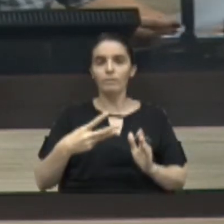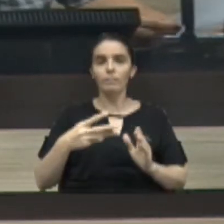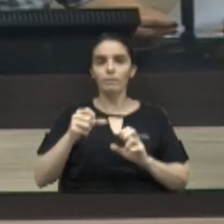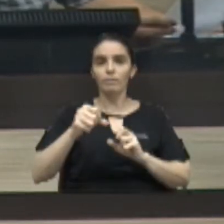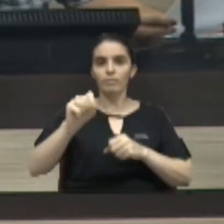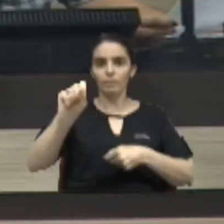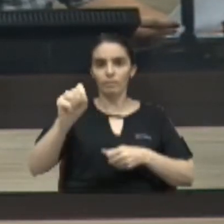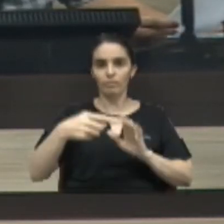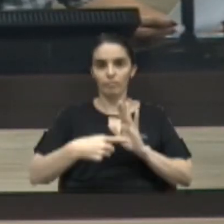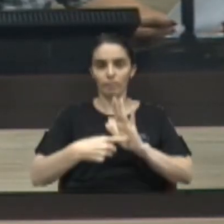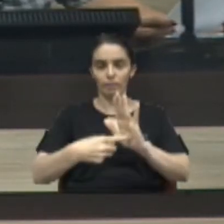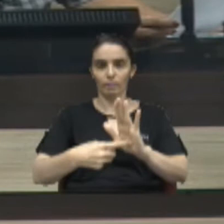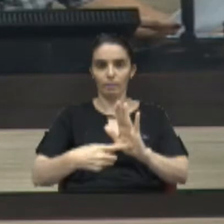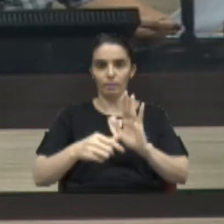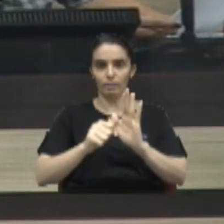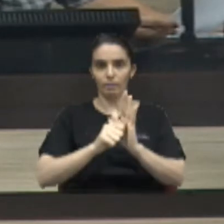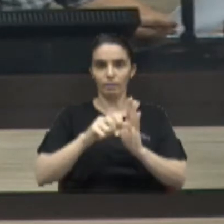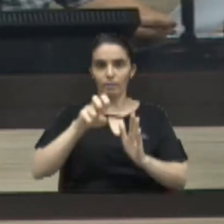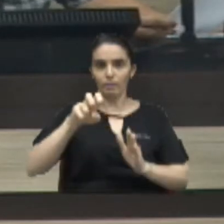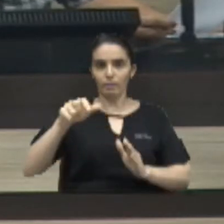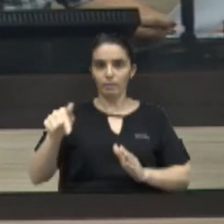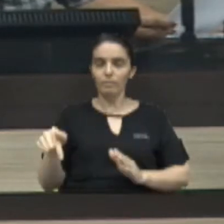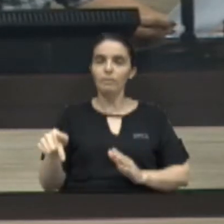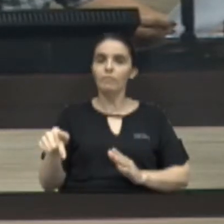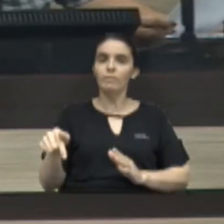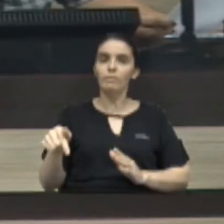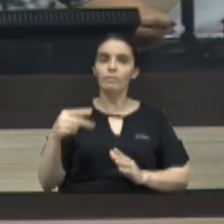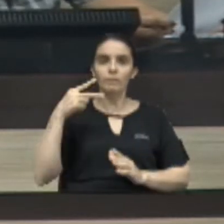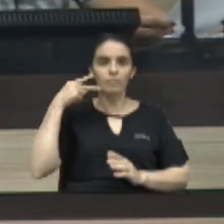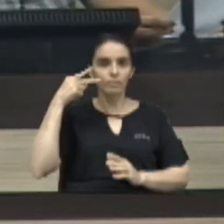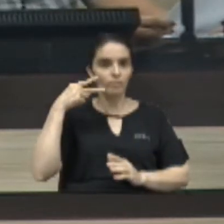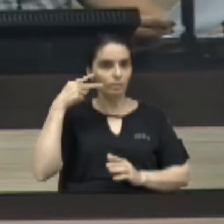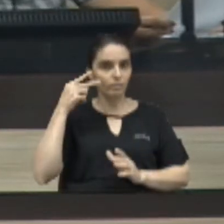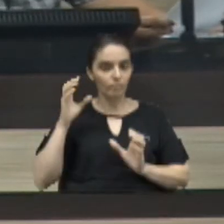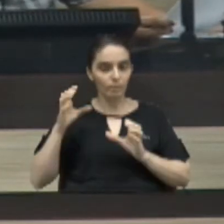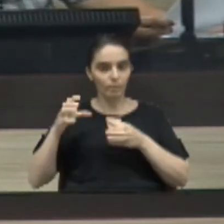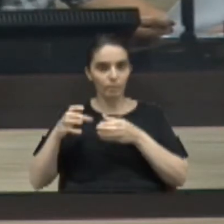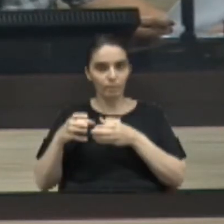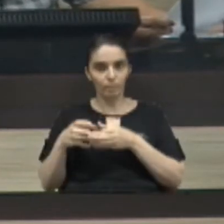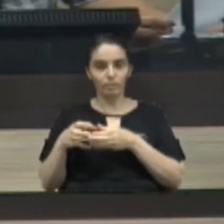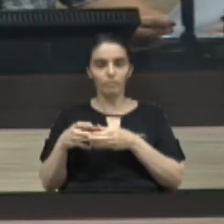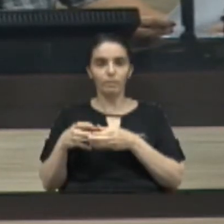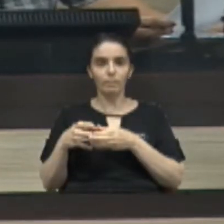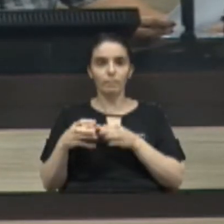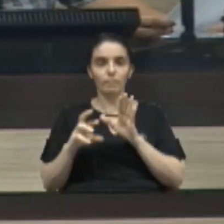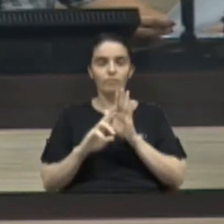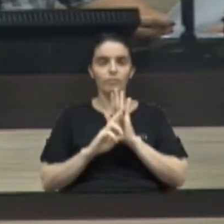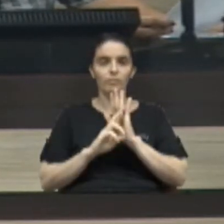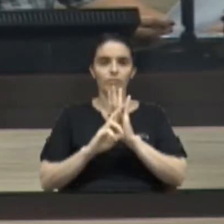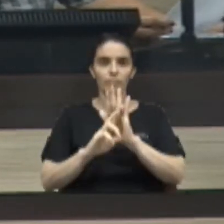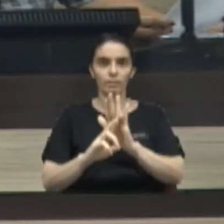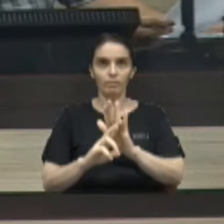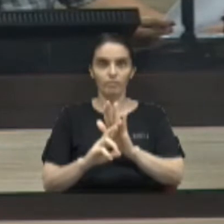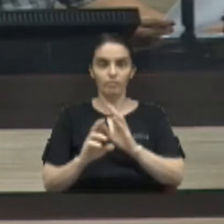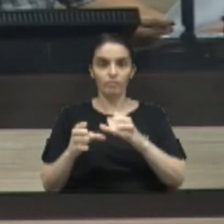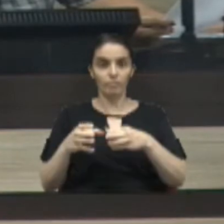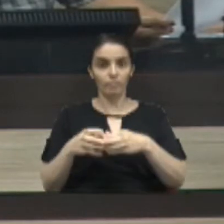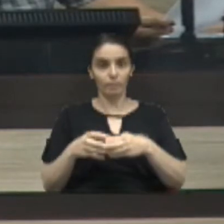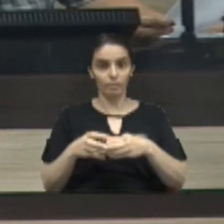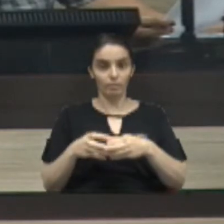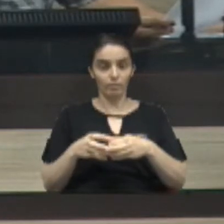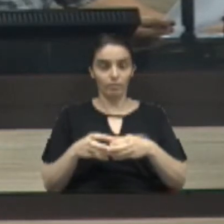que aduz. Artigo 57. Os vereadores são agrupados por representação partidária,